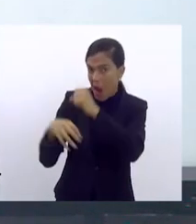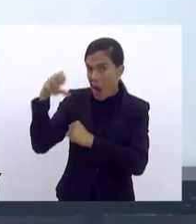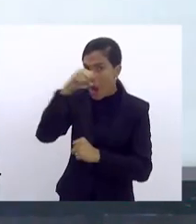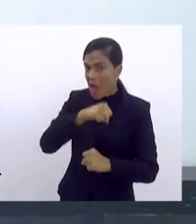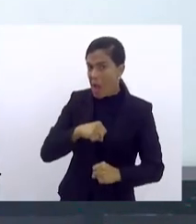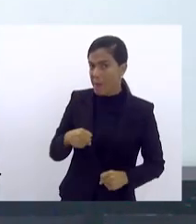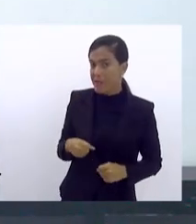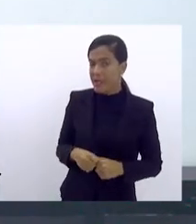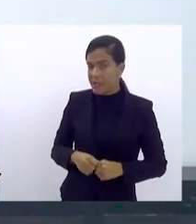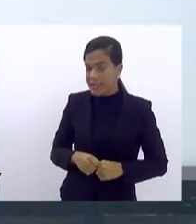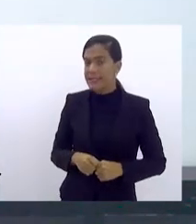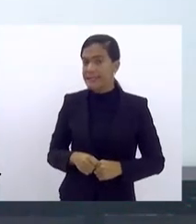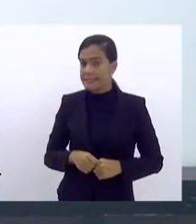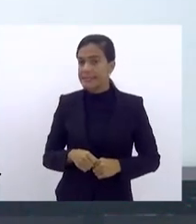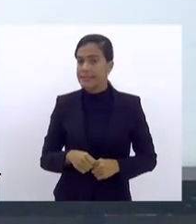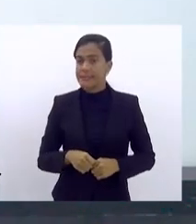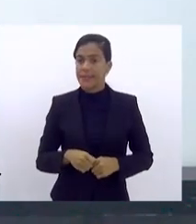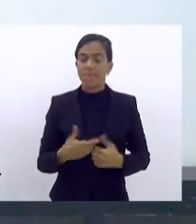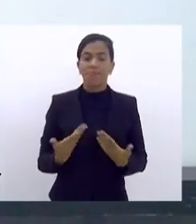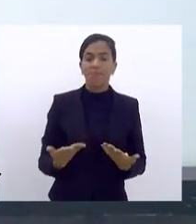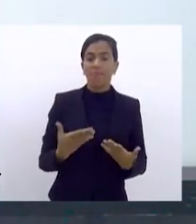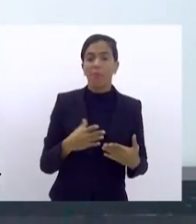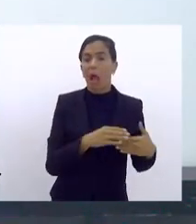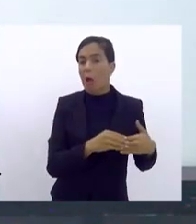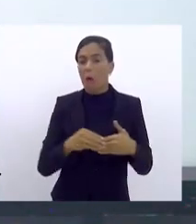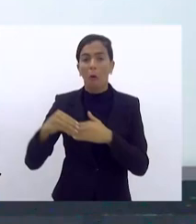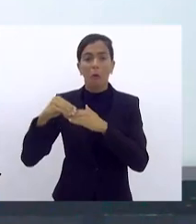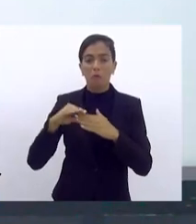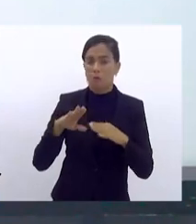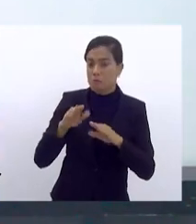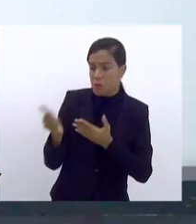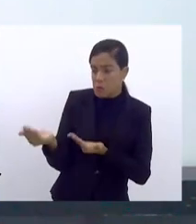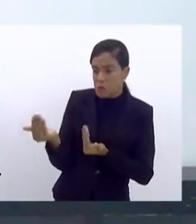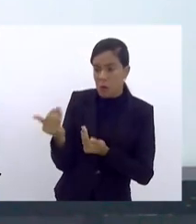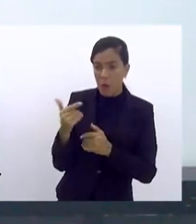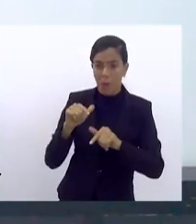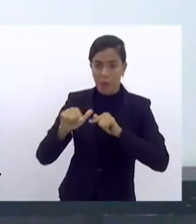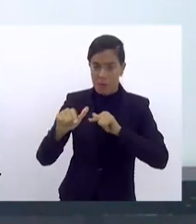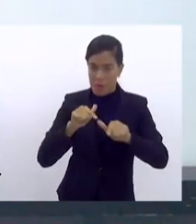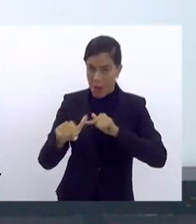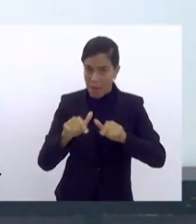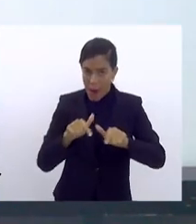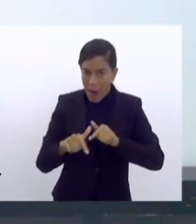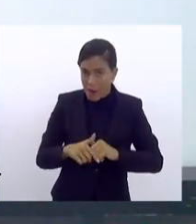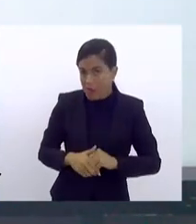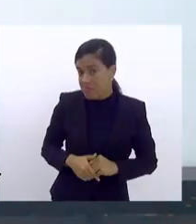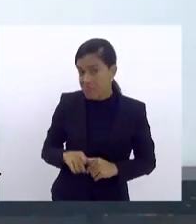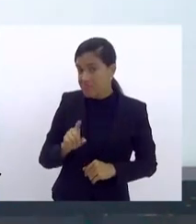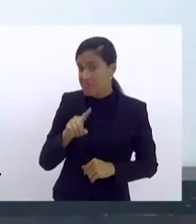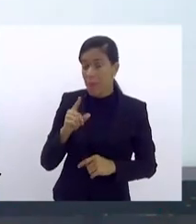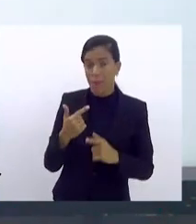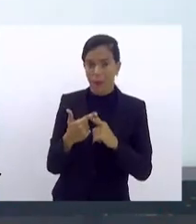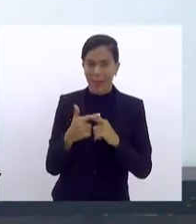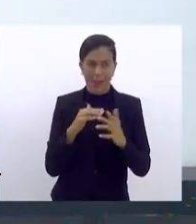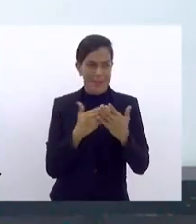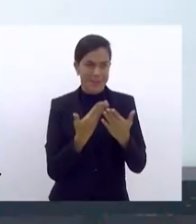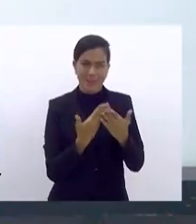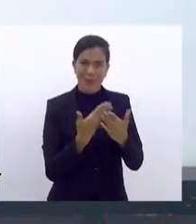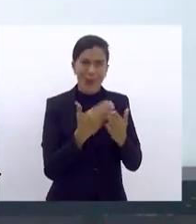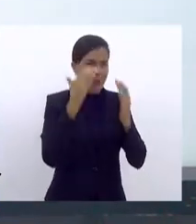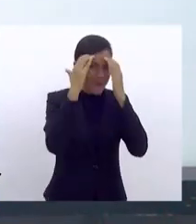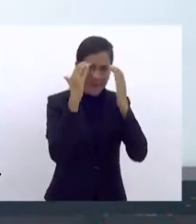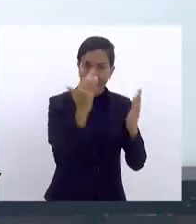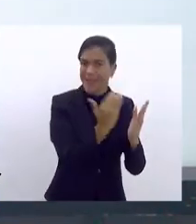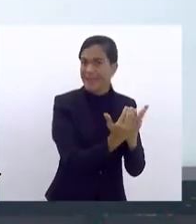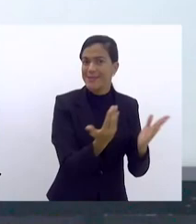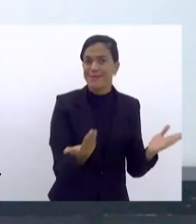habilitado para conduzir o jovem para o mercado de trabalho formal e para a participação cidadã porque a escola não tem cumprido inclusive